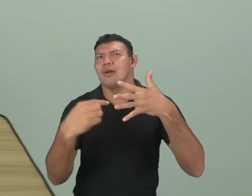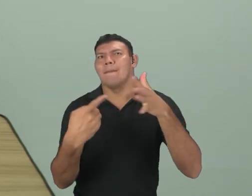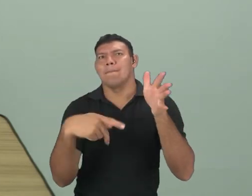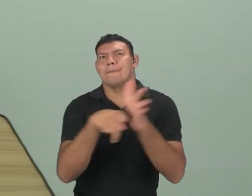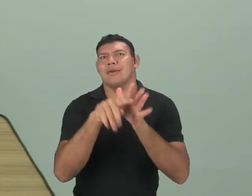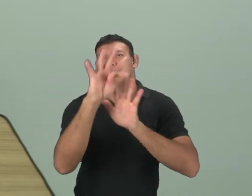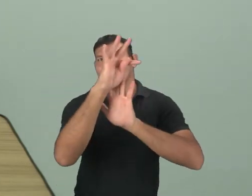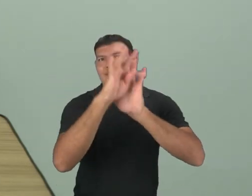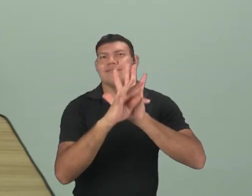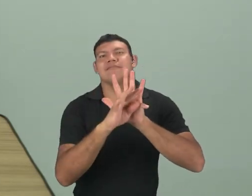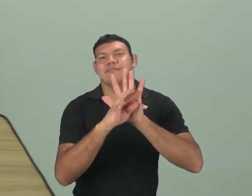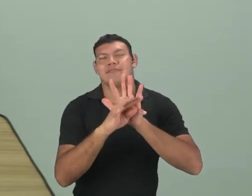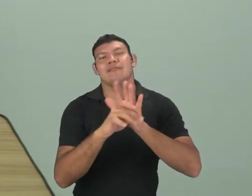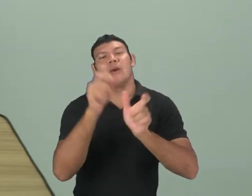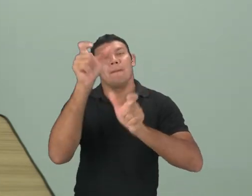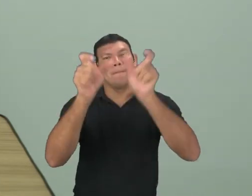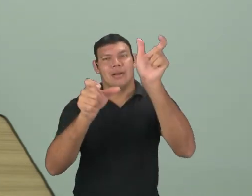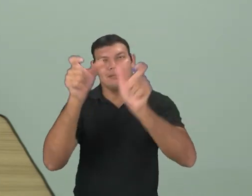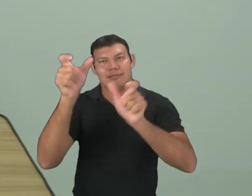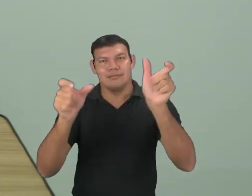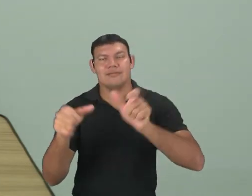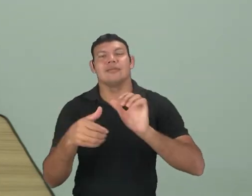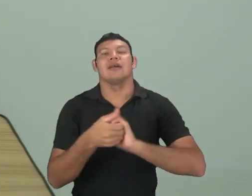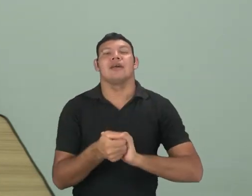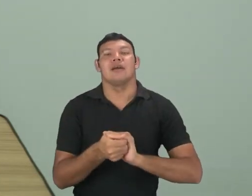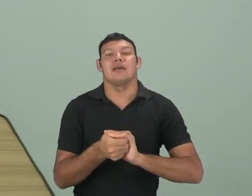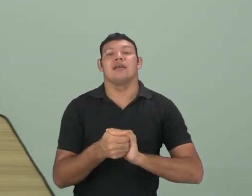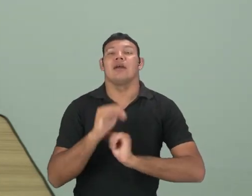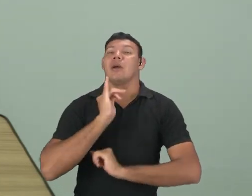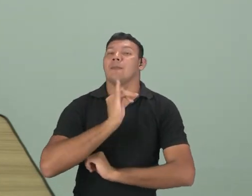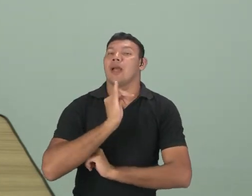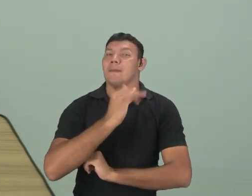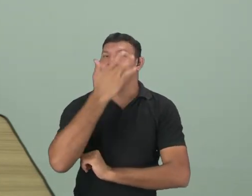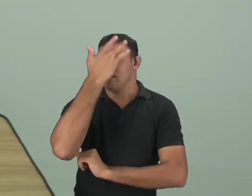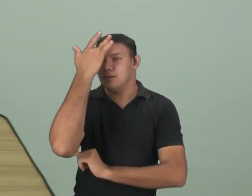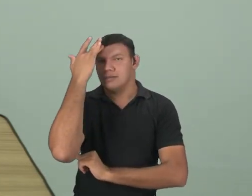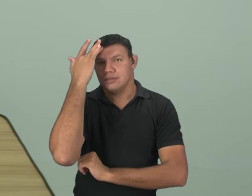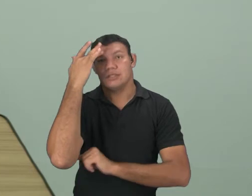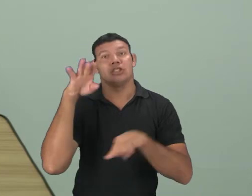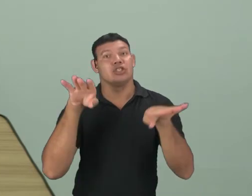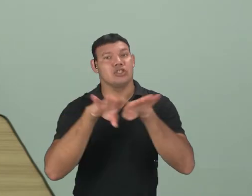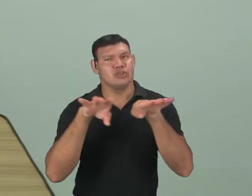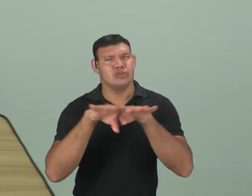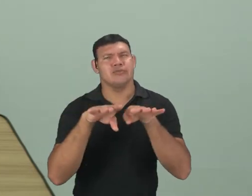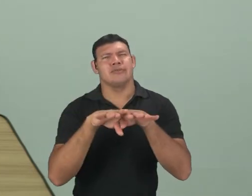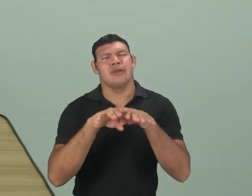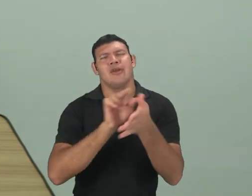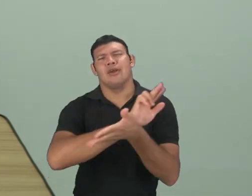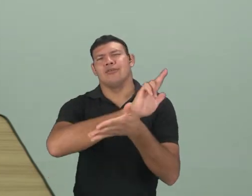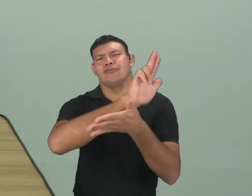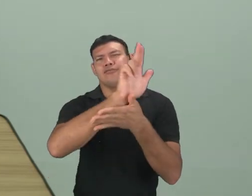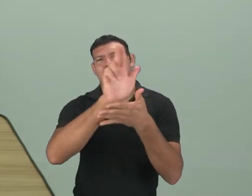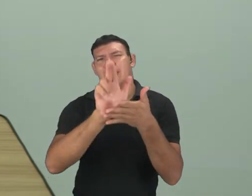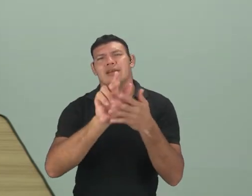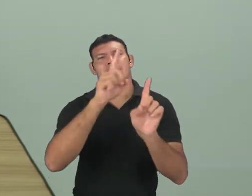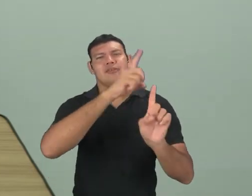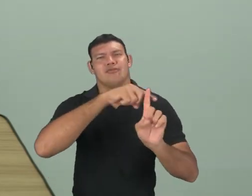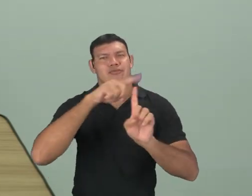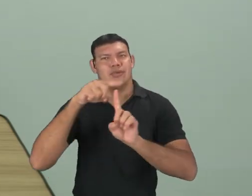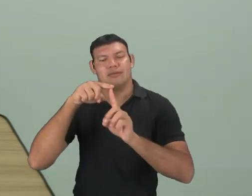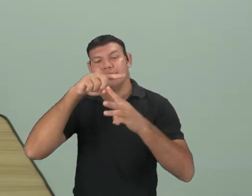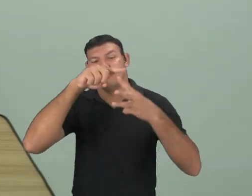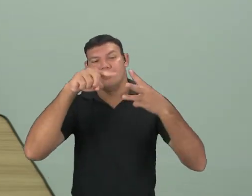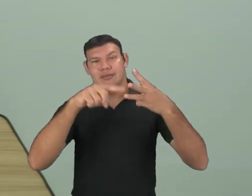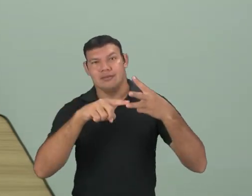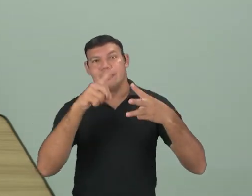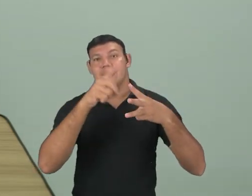texto, né? Tem que ter o personagem, tem que ter o narrador. Vimos várias formas do narrador, né? 3 formas,